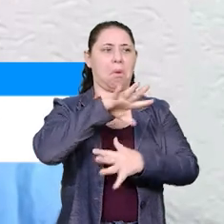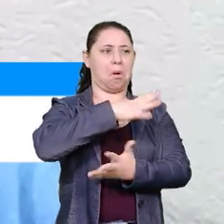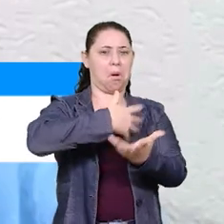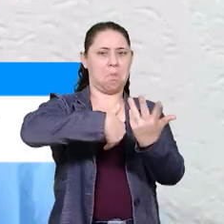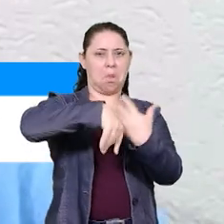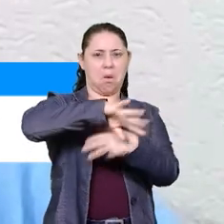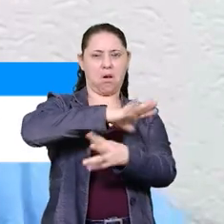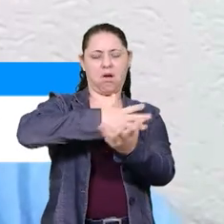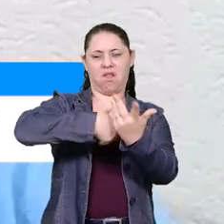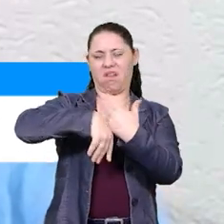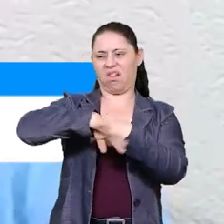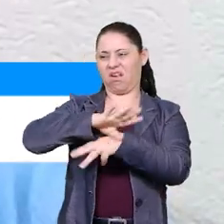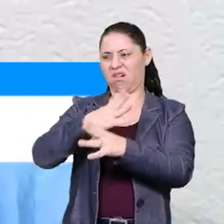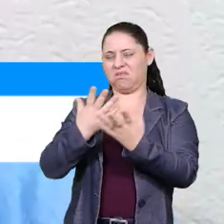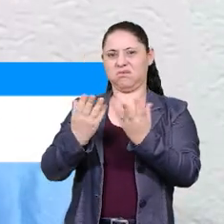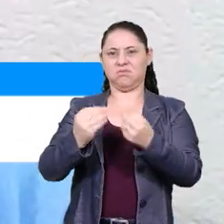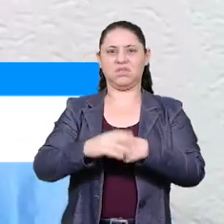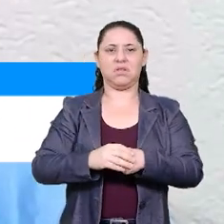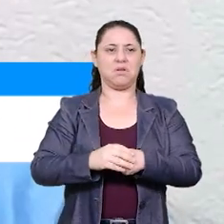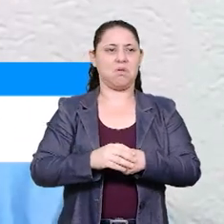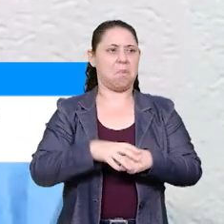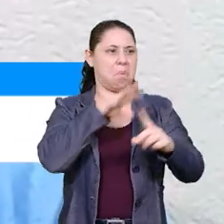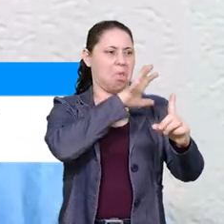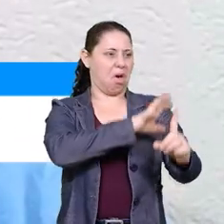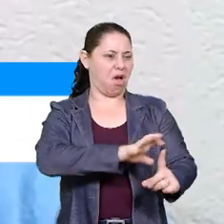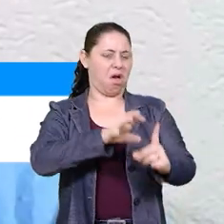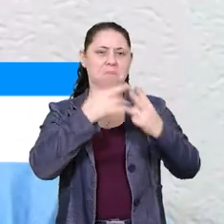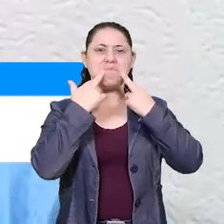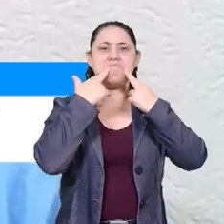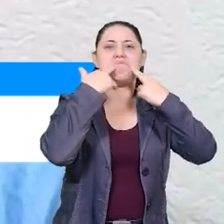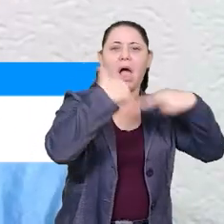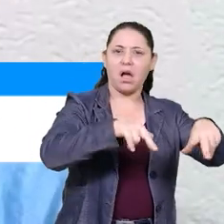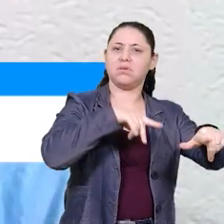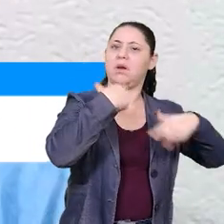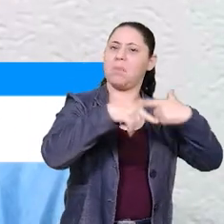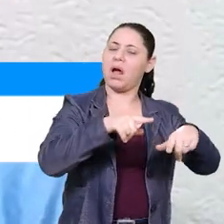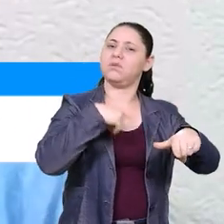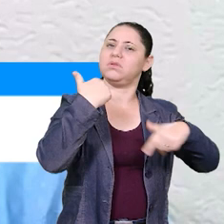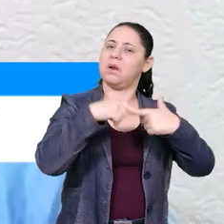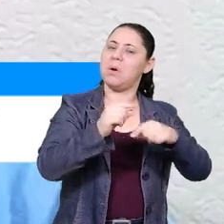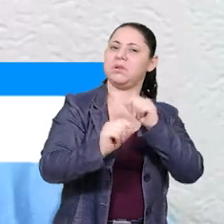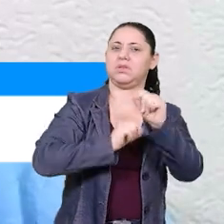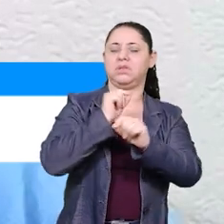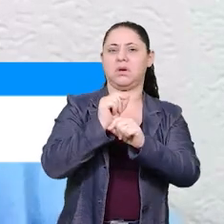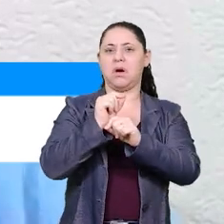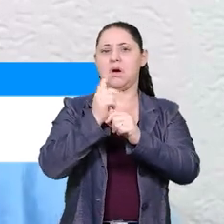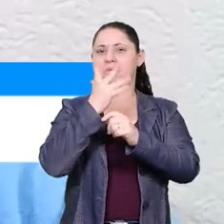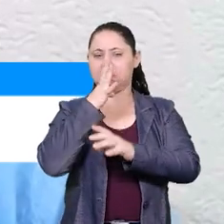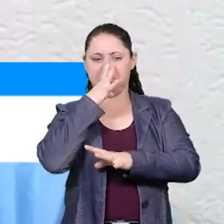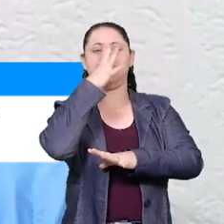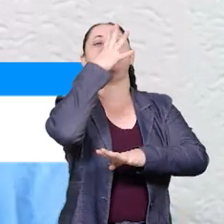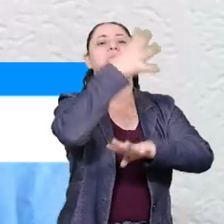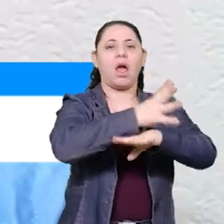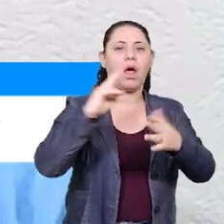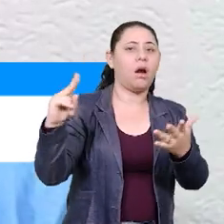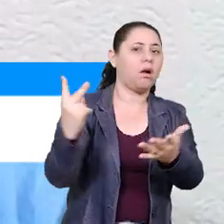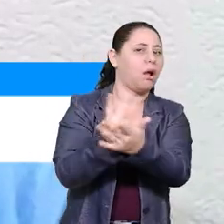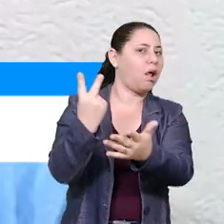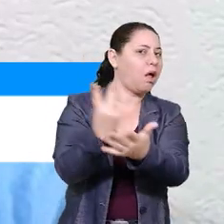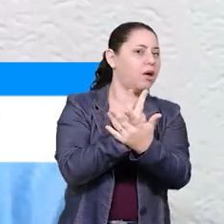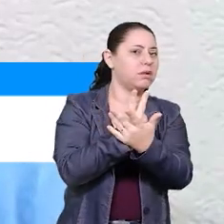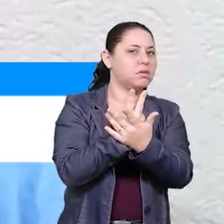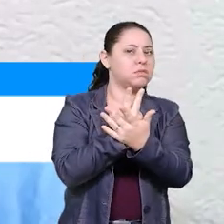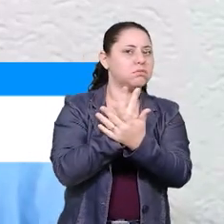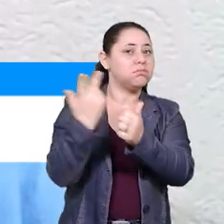evidentemente que dentro do seu governo existe muito episódio muita desorganização muita agressão ao setor